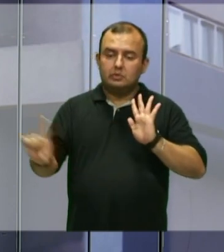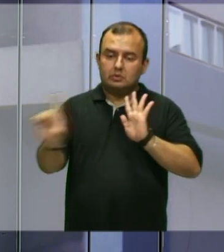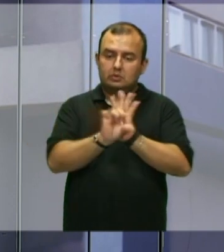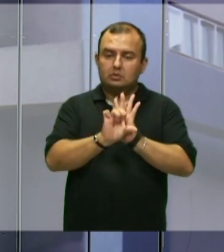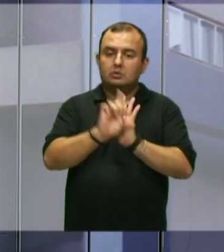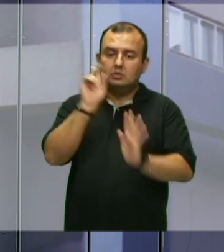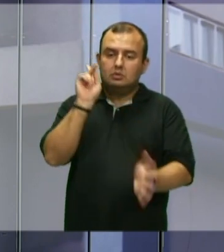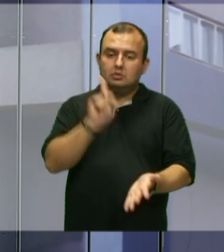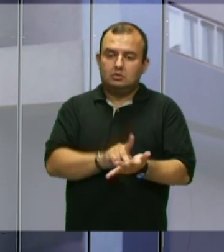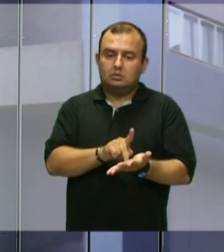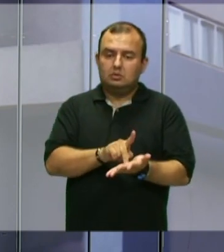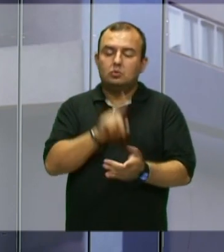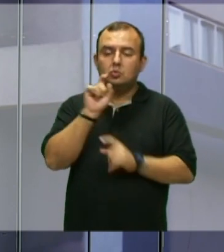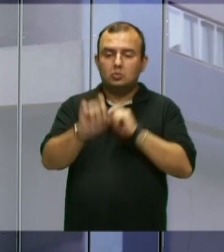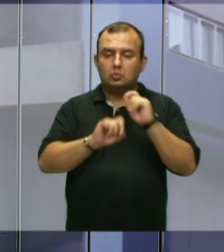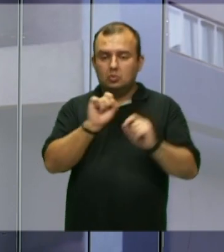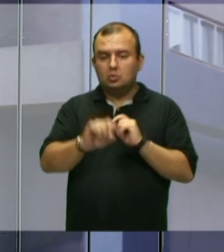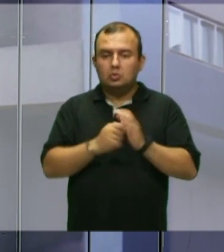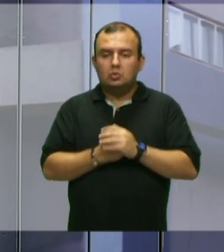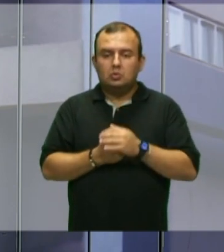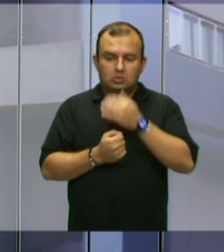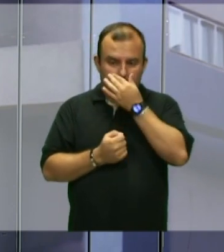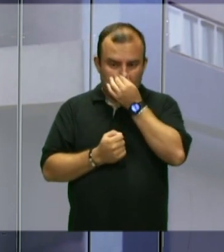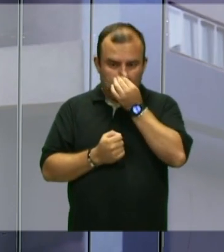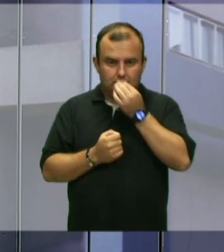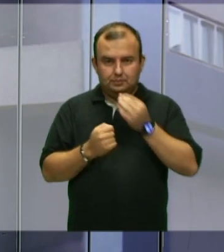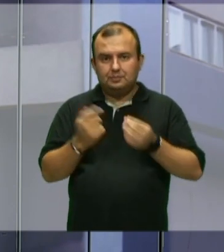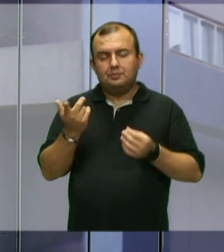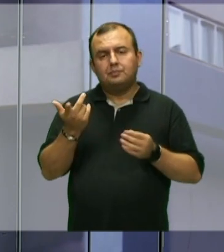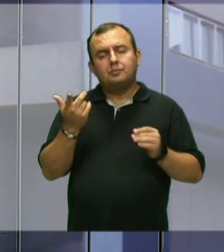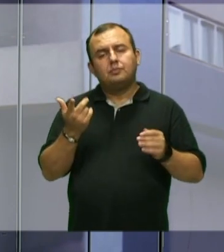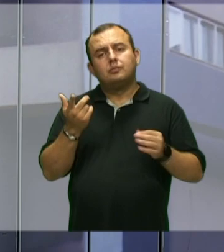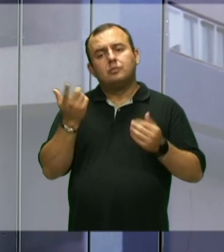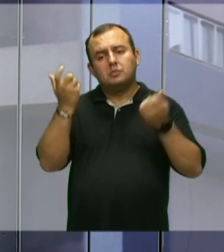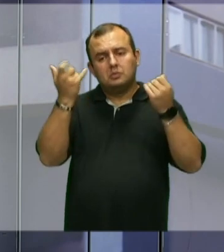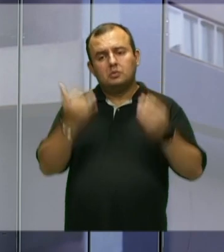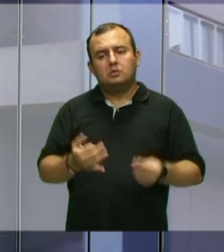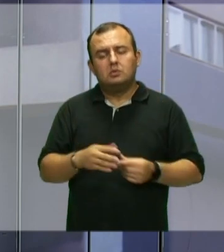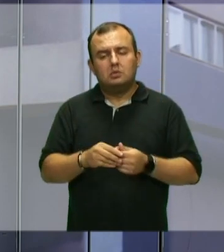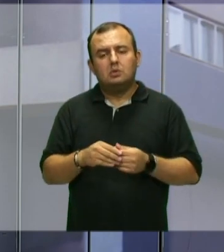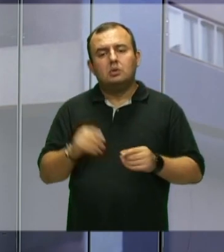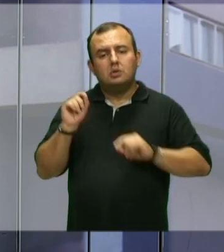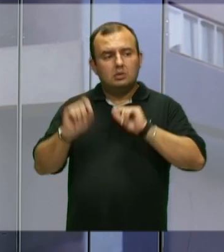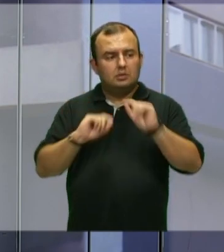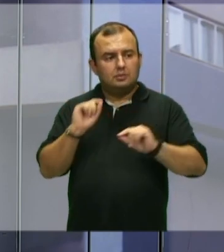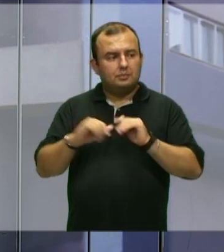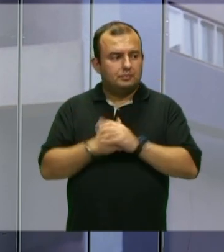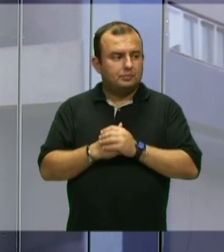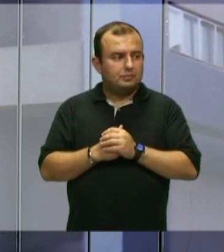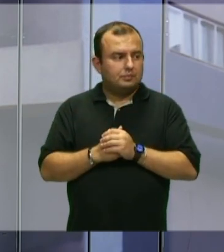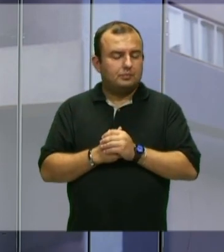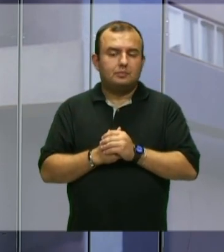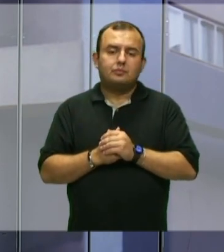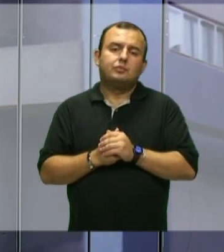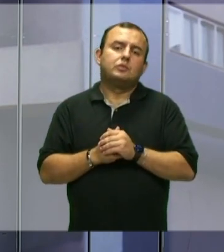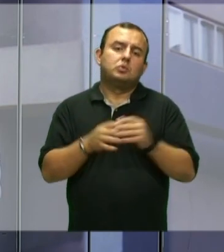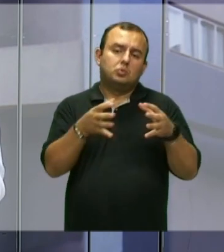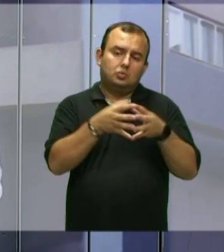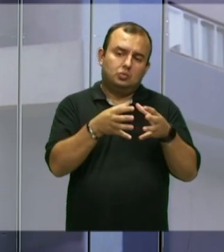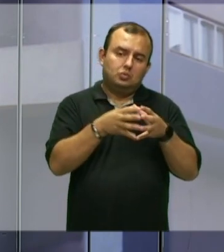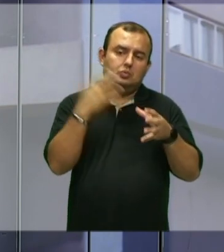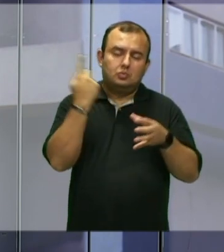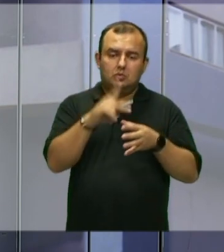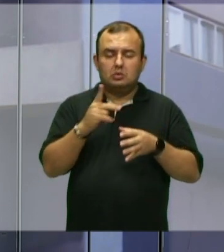original que ele acabava não atendendo, de certa forma, a categoria deles,